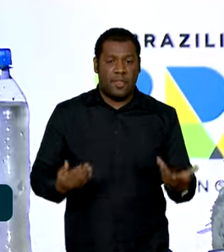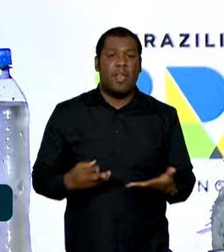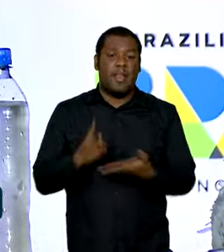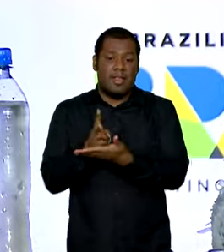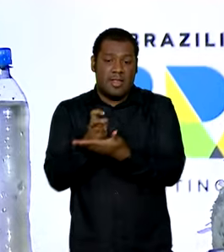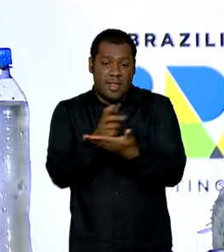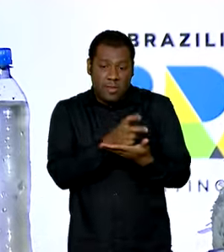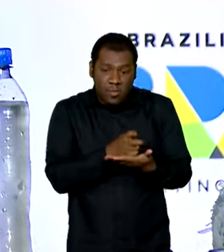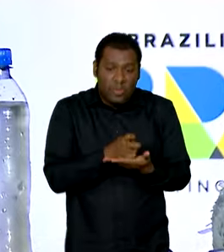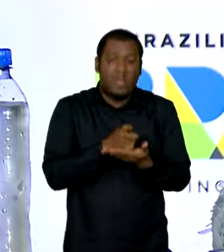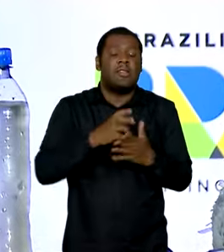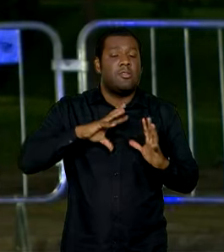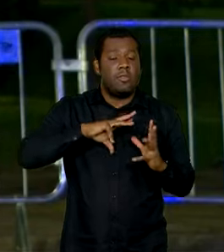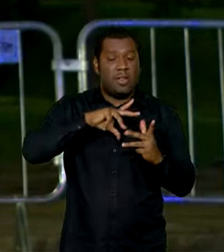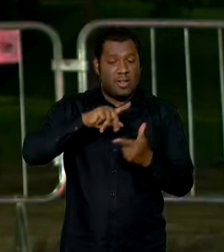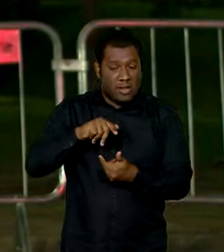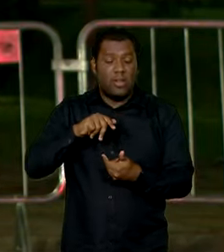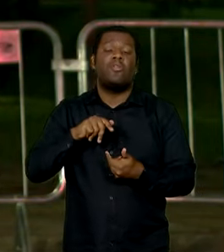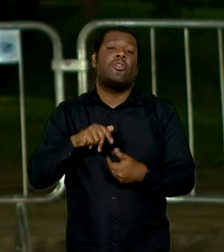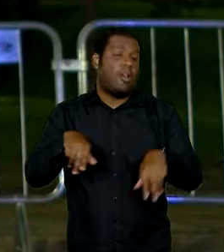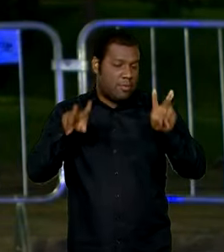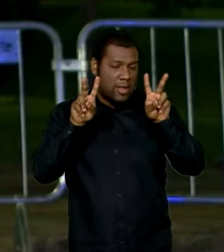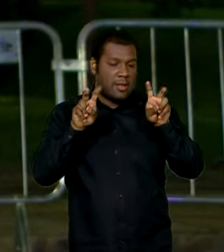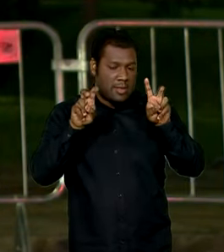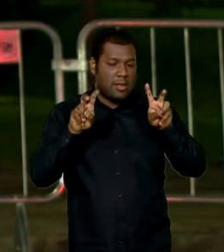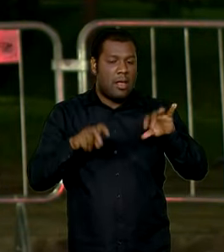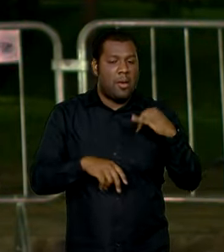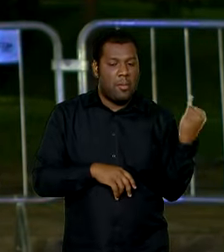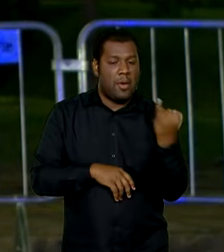internacional vem avançando muito.